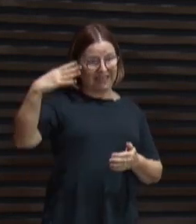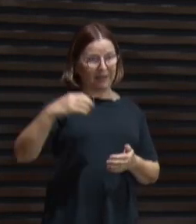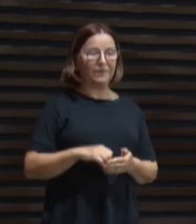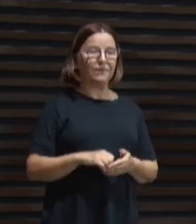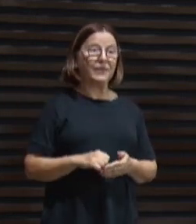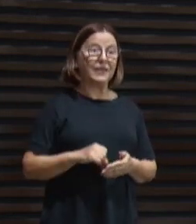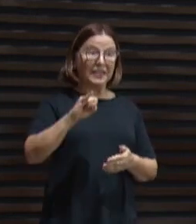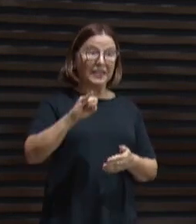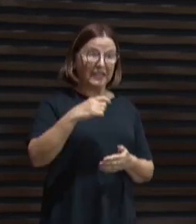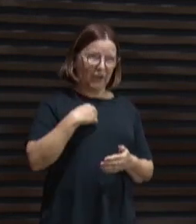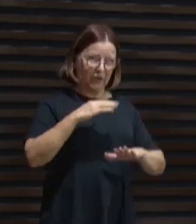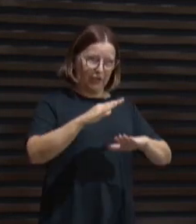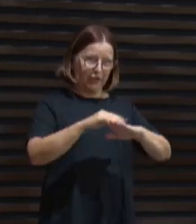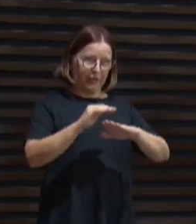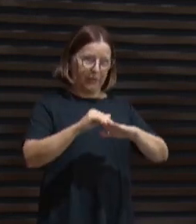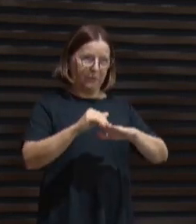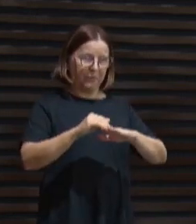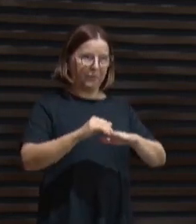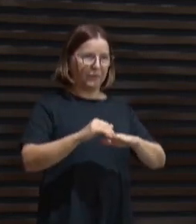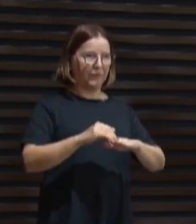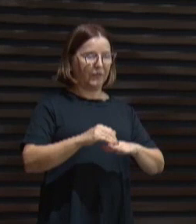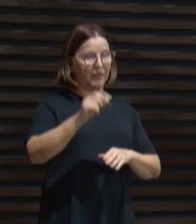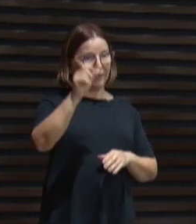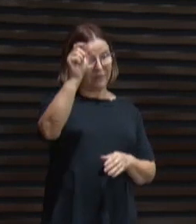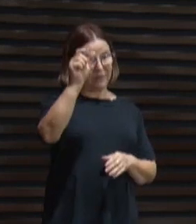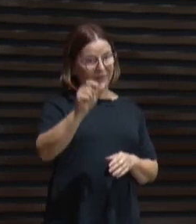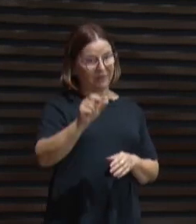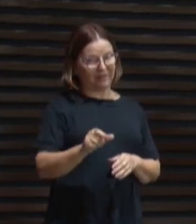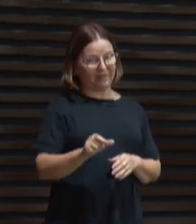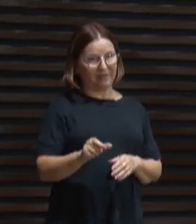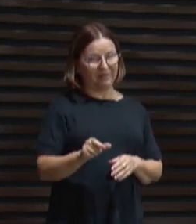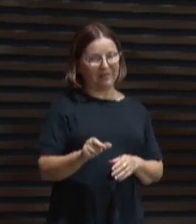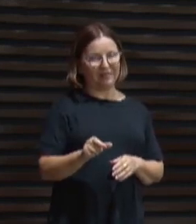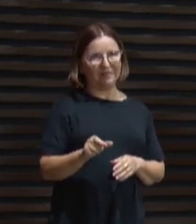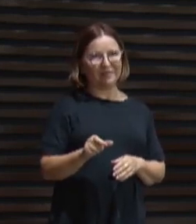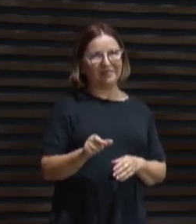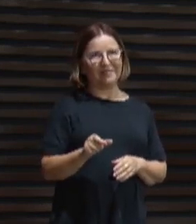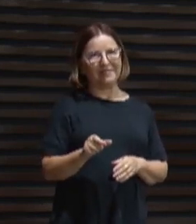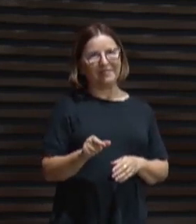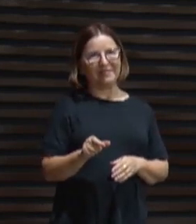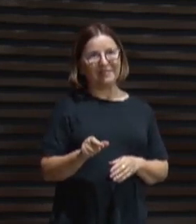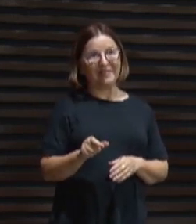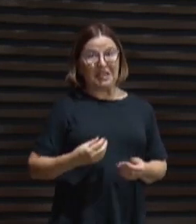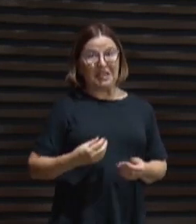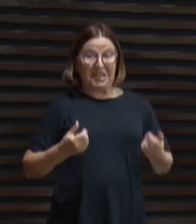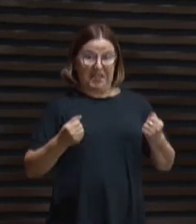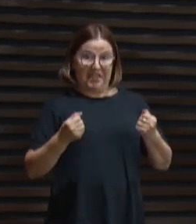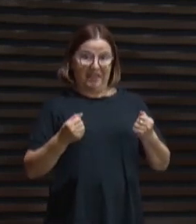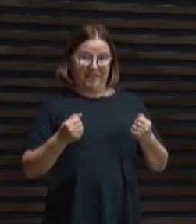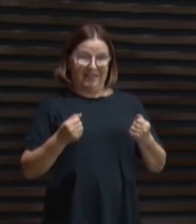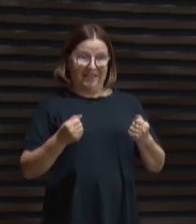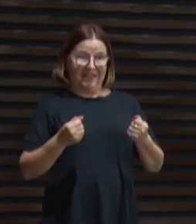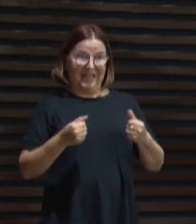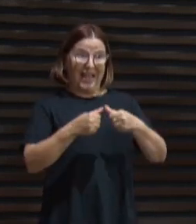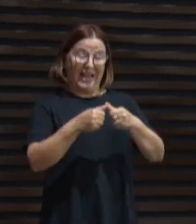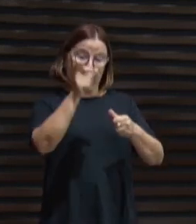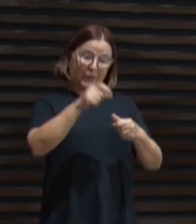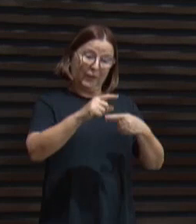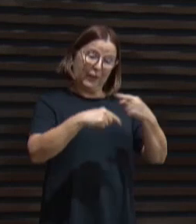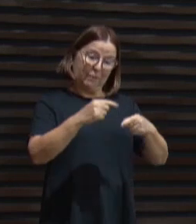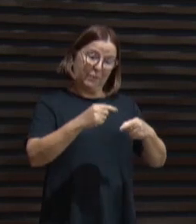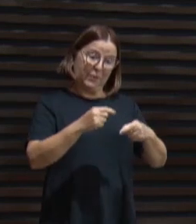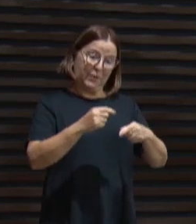uma pessoa que tem condições de me dar um outro jantar,